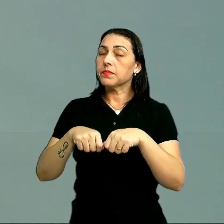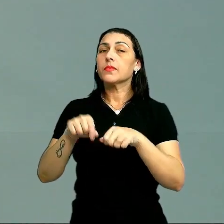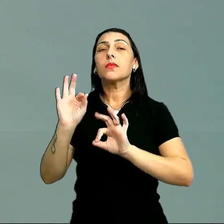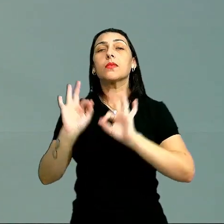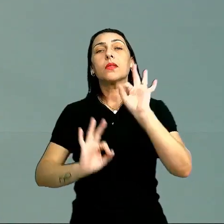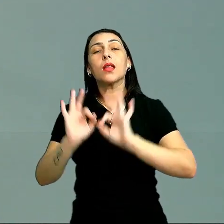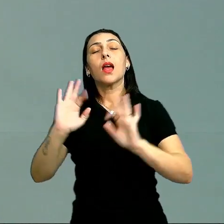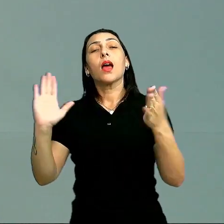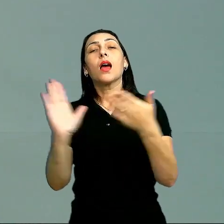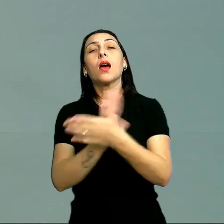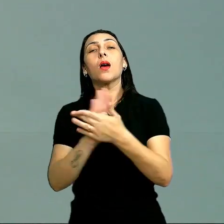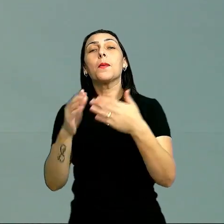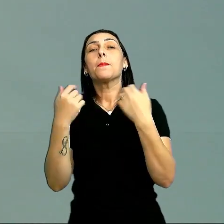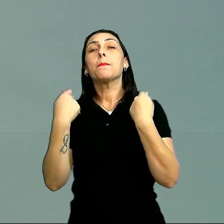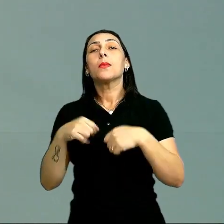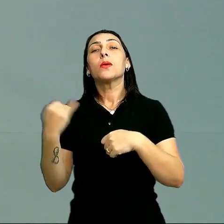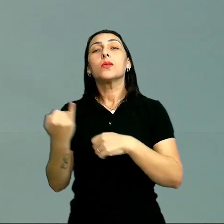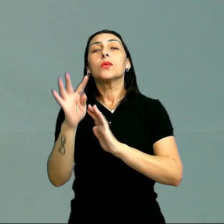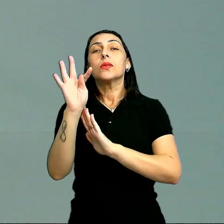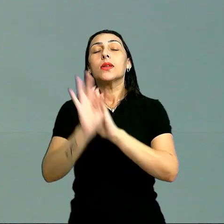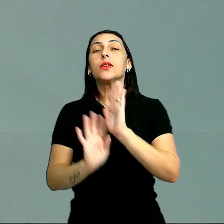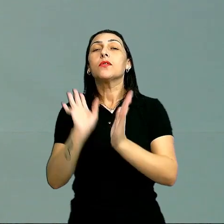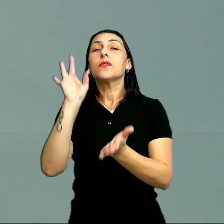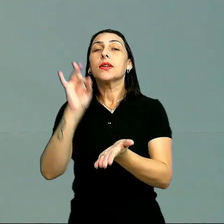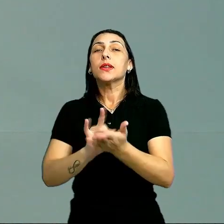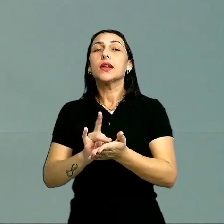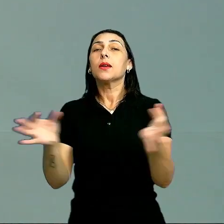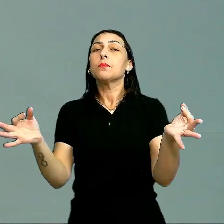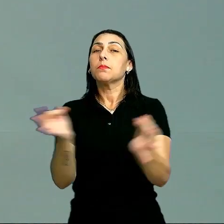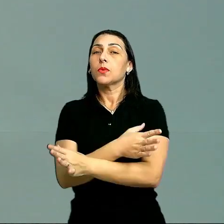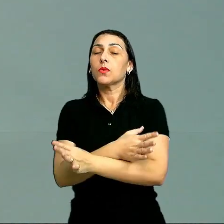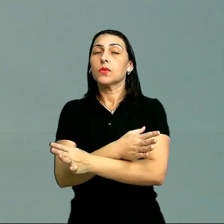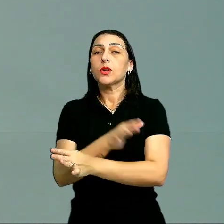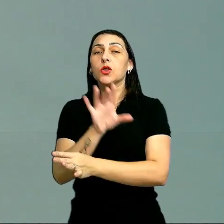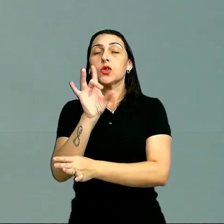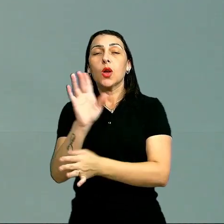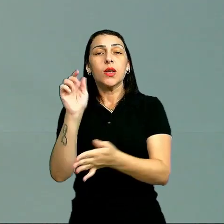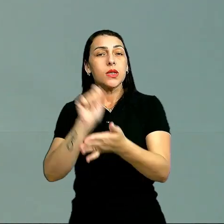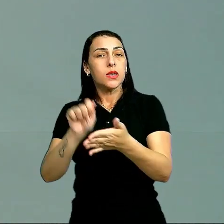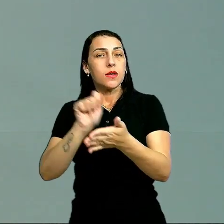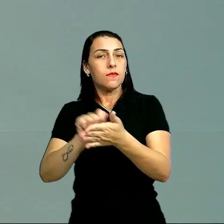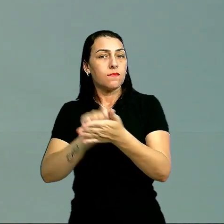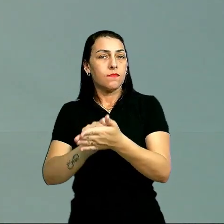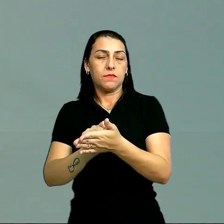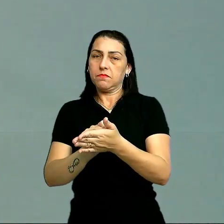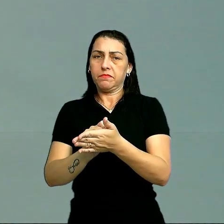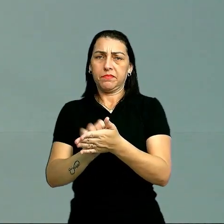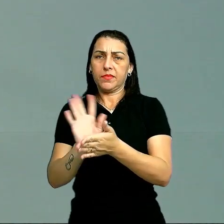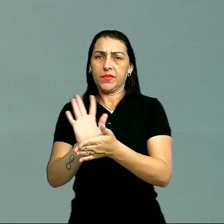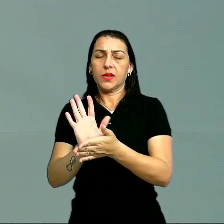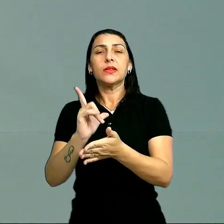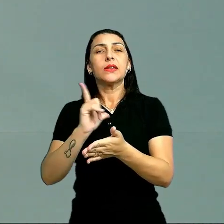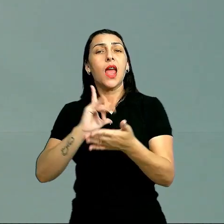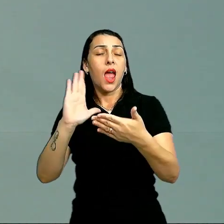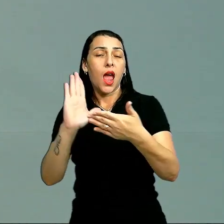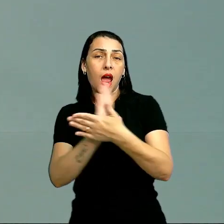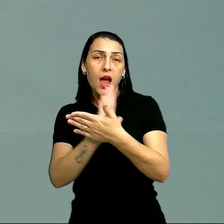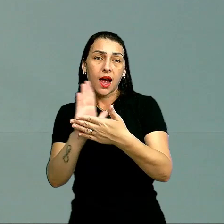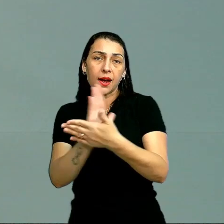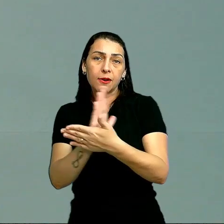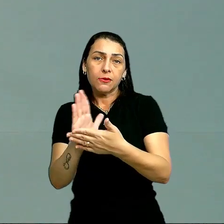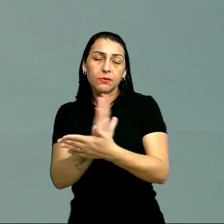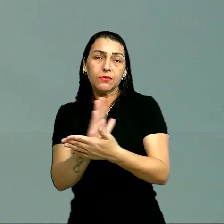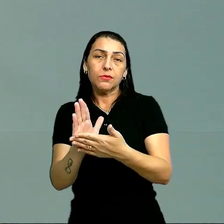alguns requisitos necessários para que o texto realmente esteja completo. Não é simplesmente escrever por escrever. Tem alguns